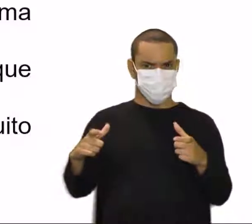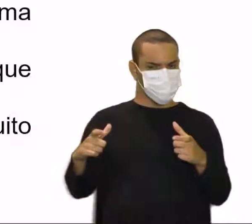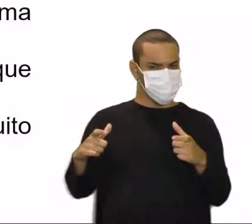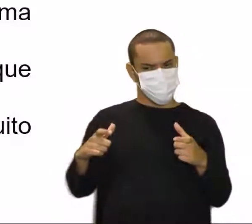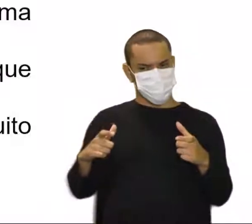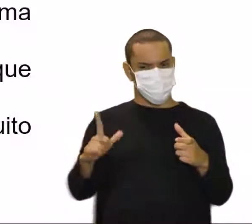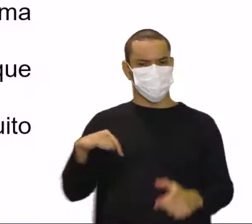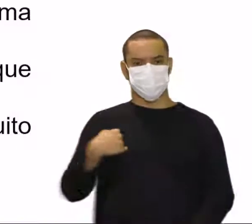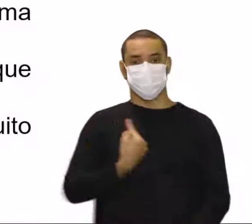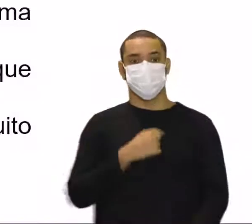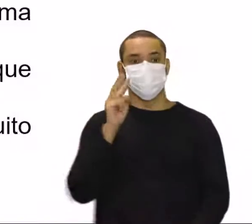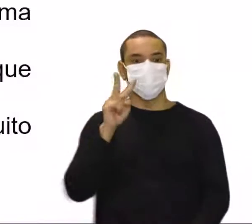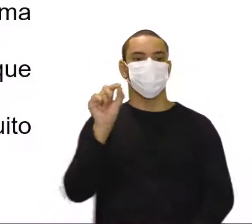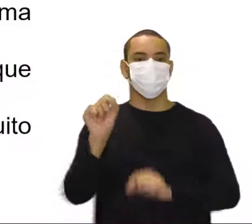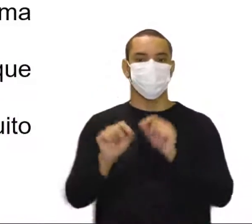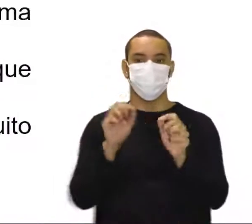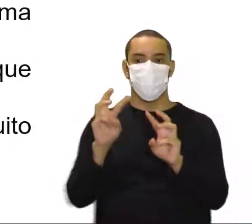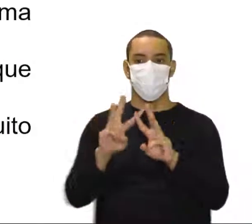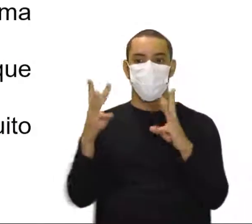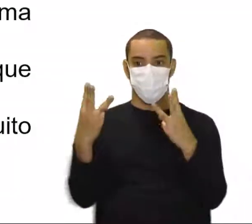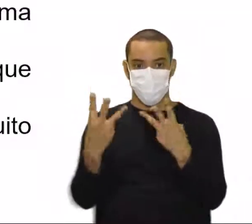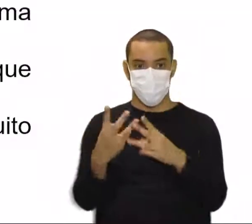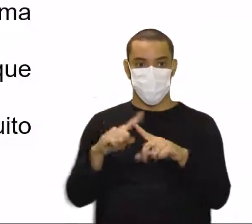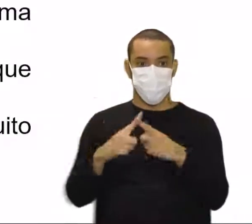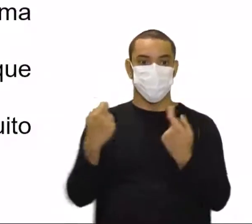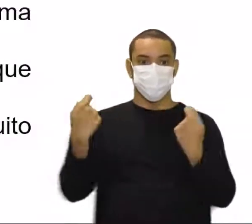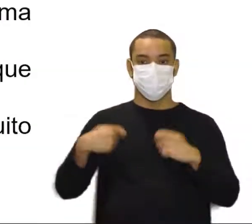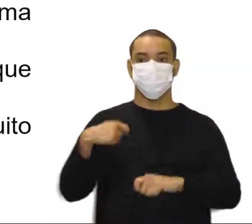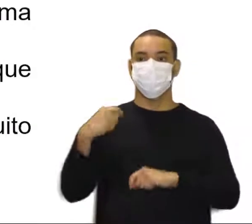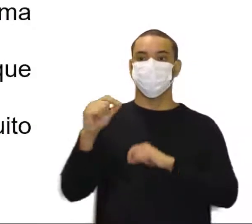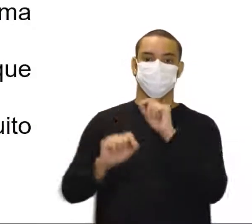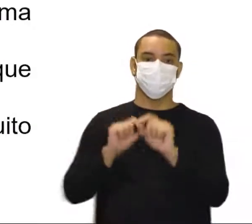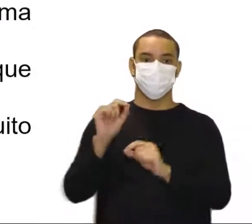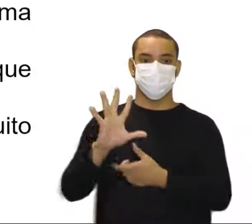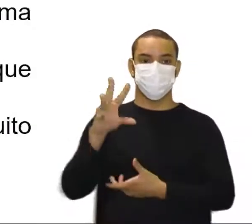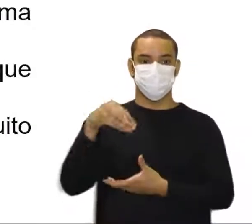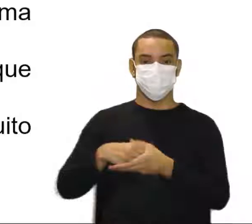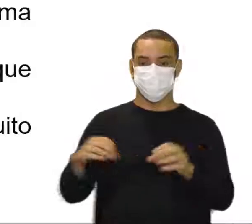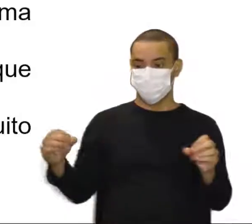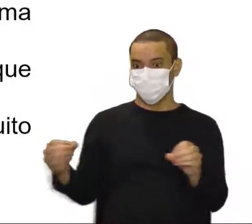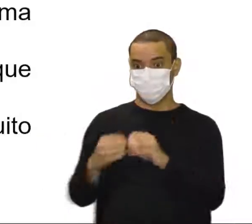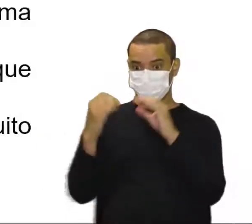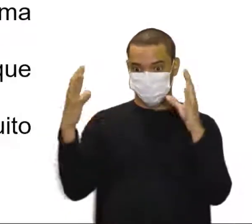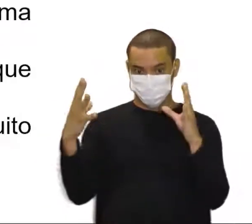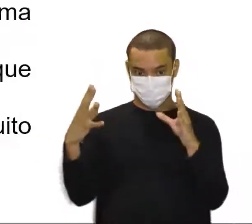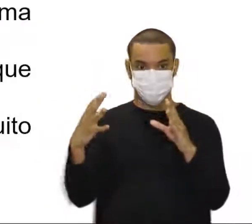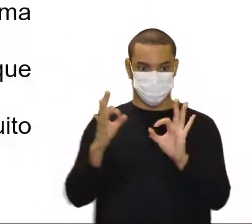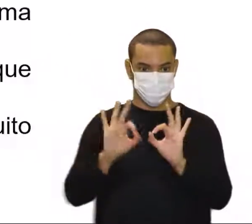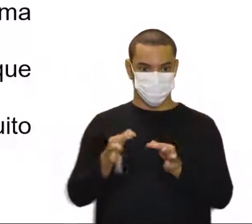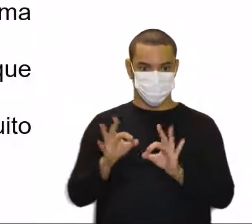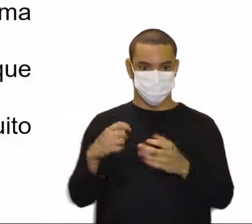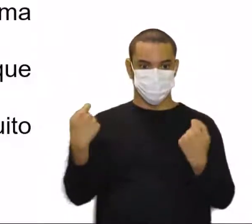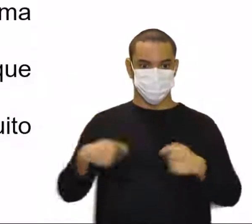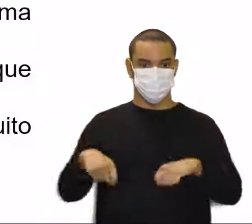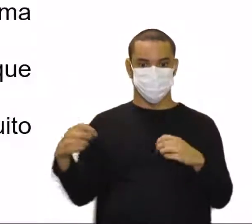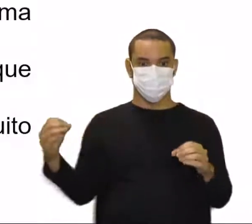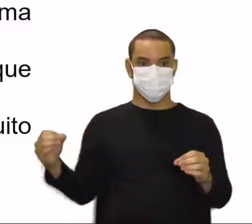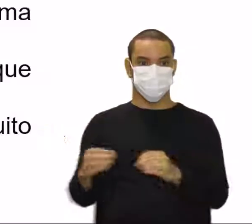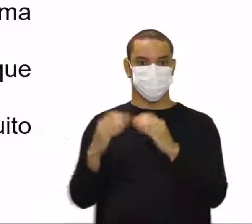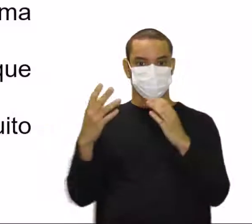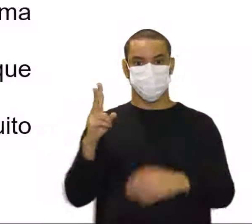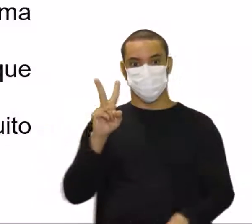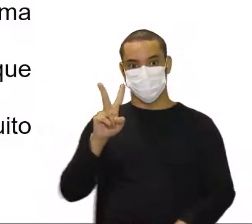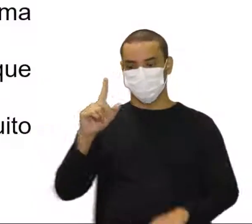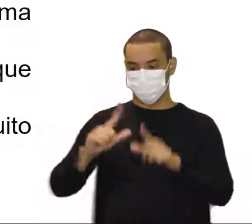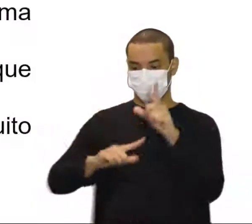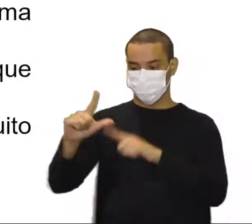vimos o quê? Objetos com massa muito grandes, mas tem que ter o quê? Colisão, né? Essas colisões aí, por exemplo, de duas estrelas de